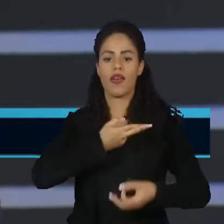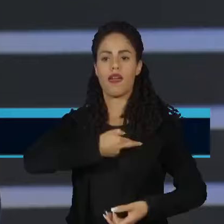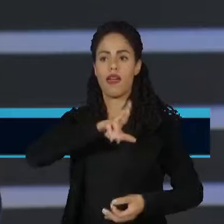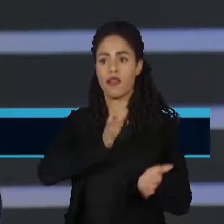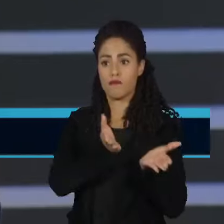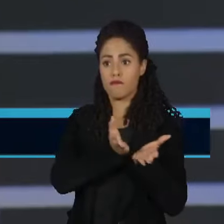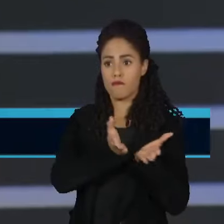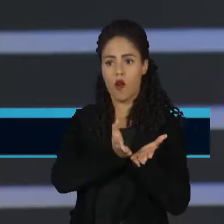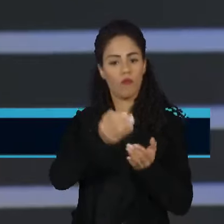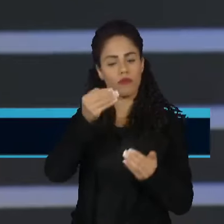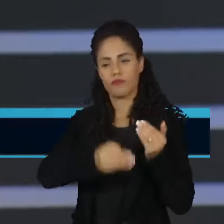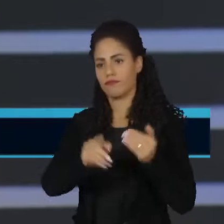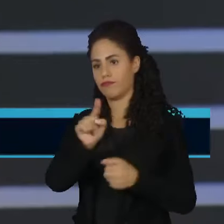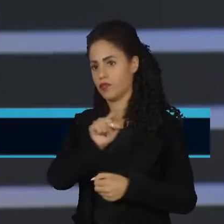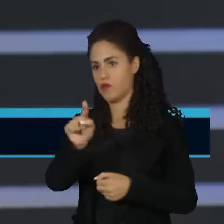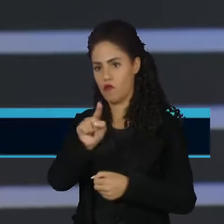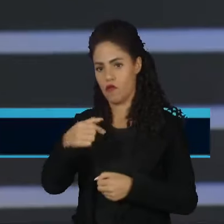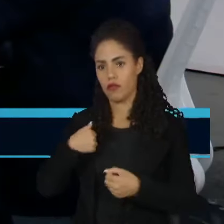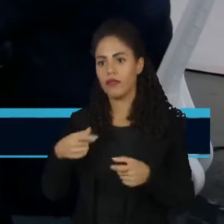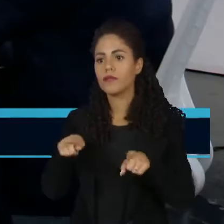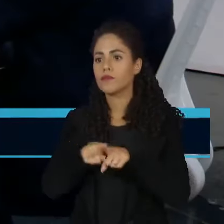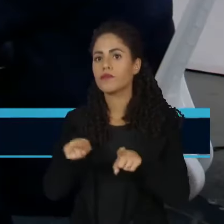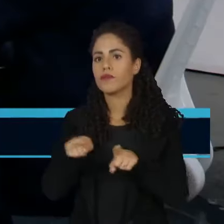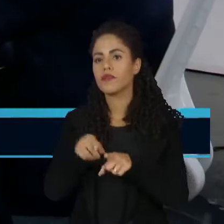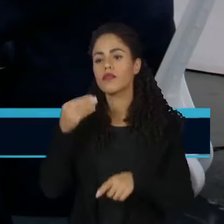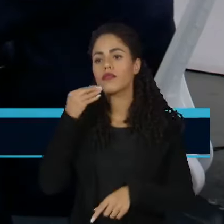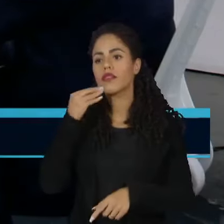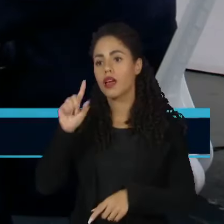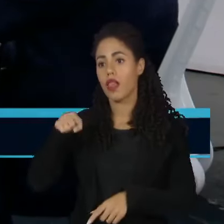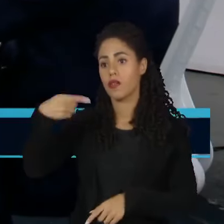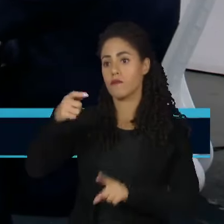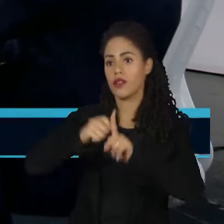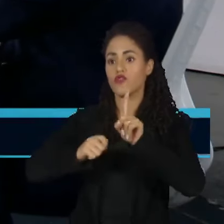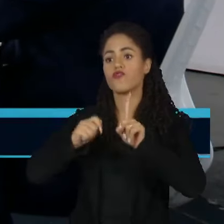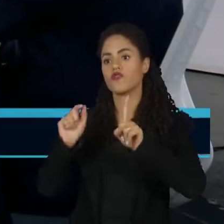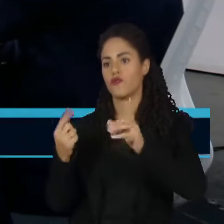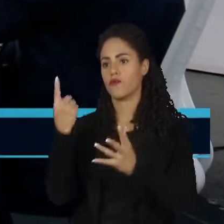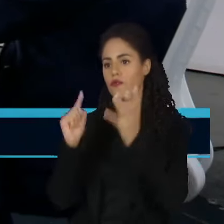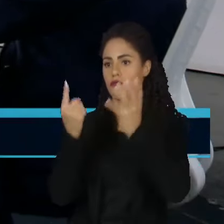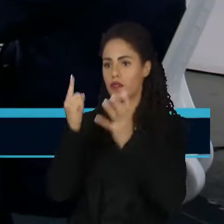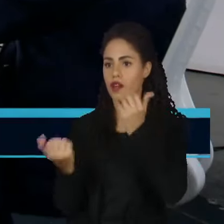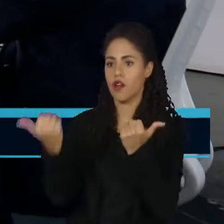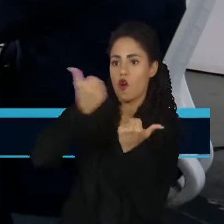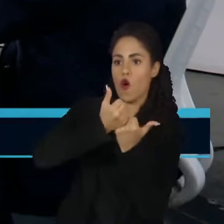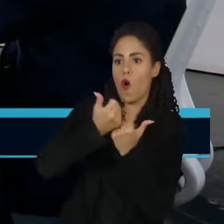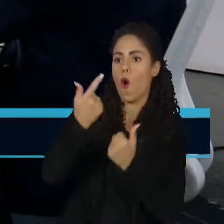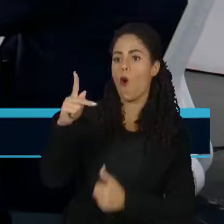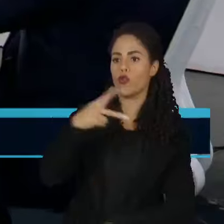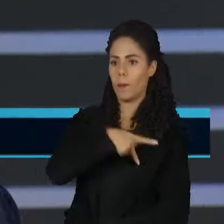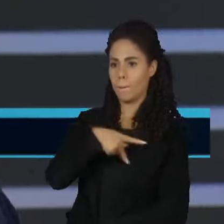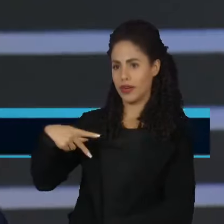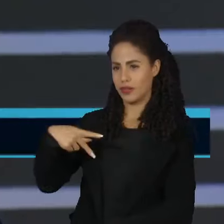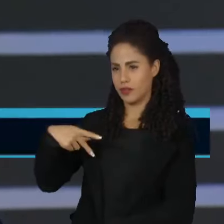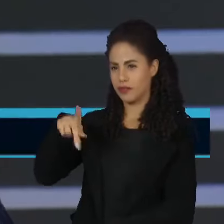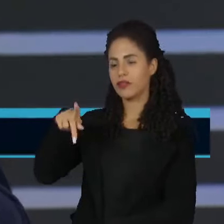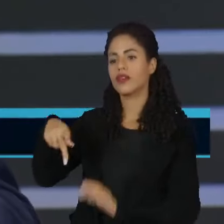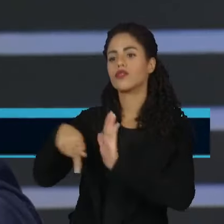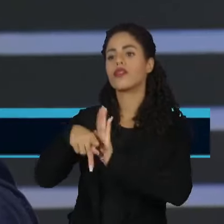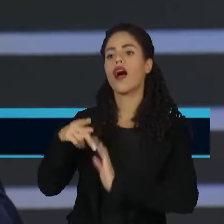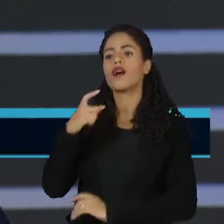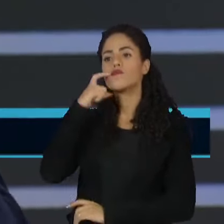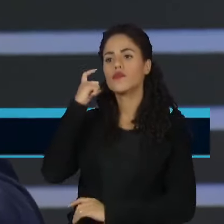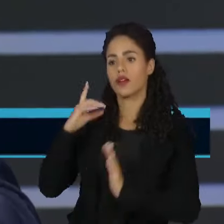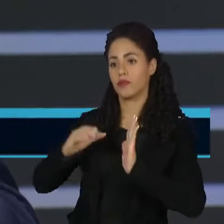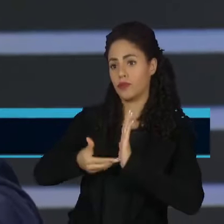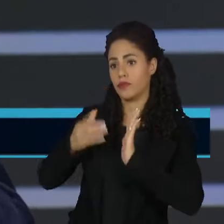aprovar, para garantir o Elmar Nascimento, em fevereiro do ano que vem, ser eleito novo presidente da Câmara dos Deputados, né? E está usando